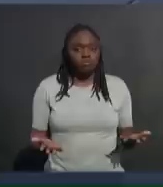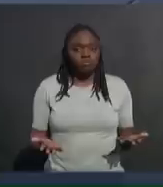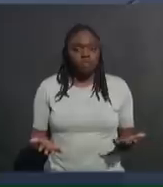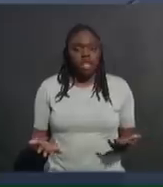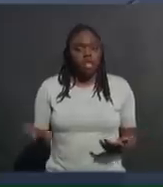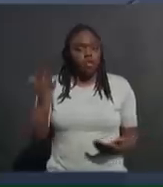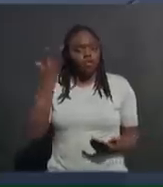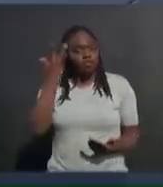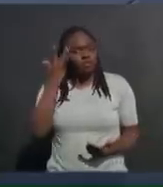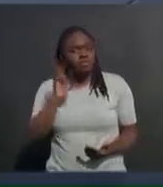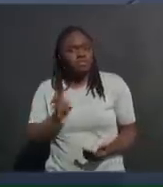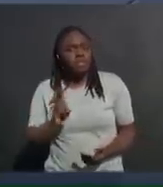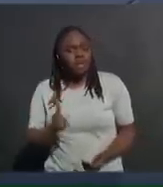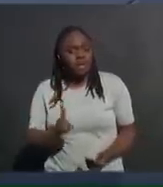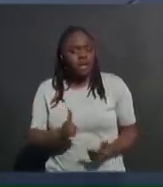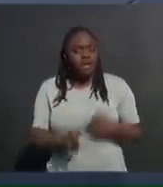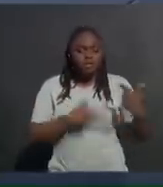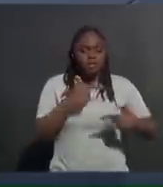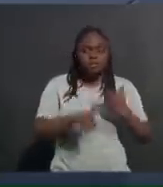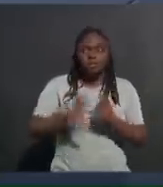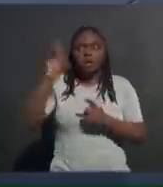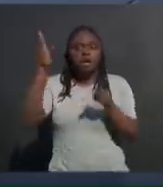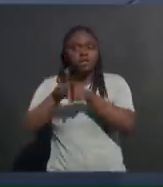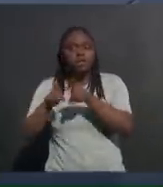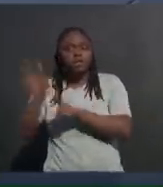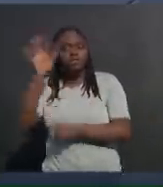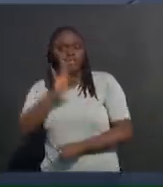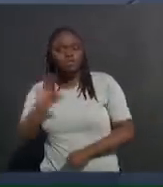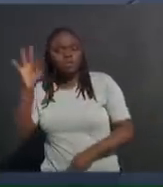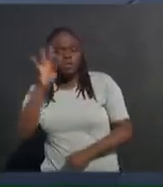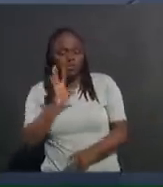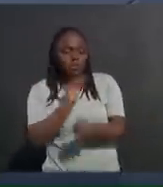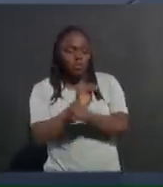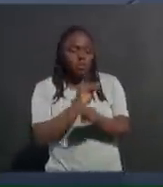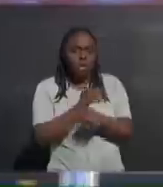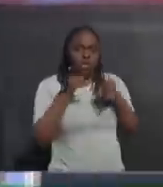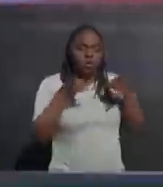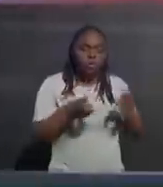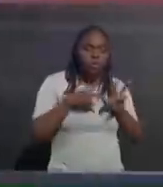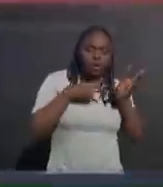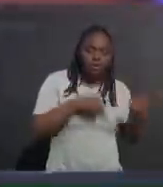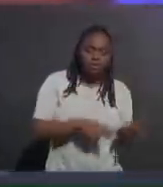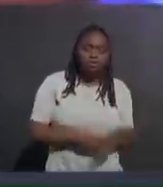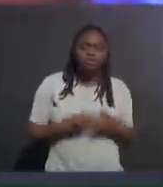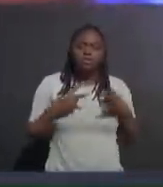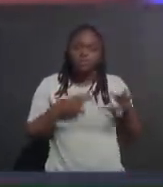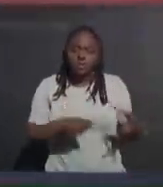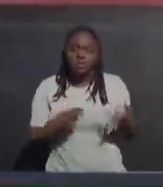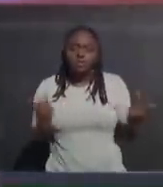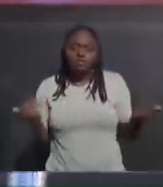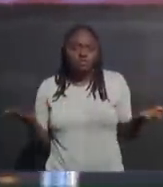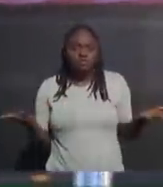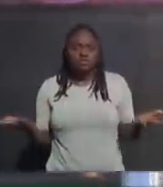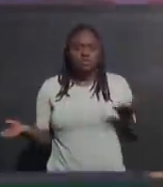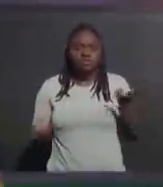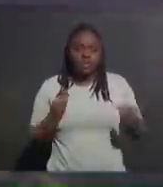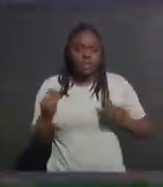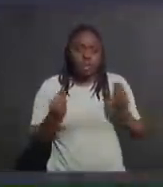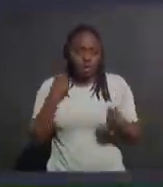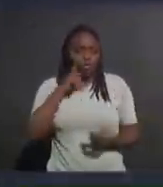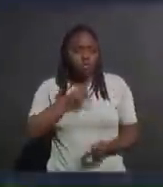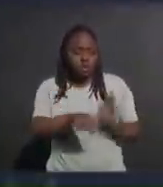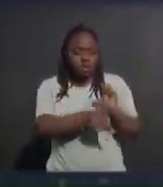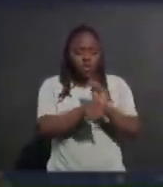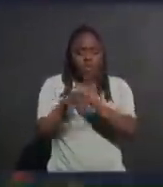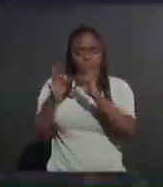fazer uma faculdade, não? Você não sabe estar na obra de Deus e fazer uma faculdade e cuidar do seu quarto ao mesmo tempo, não? Você não sabe cuidar do seu quarto, ter uma obra de Deus, cuidar da sua